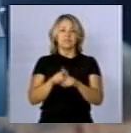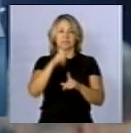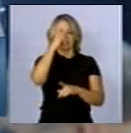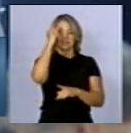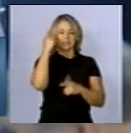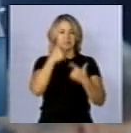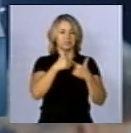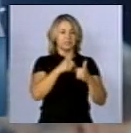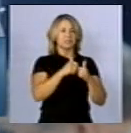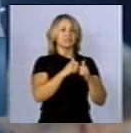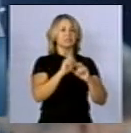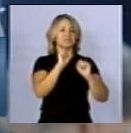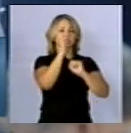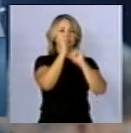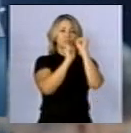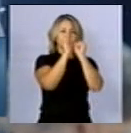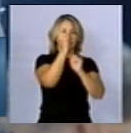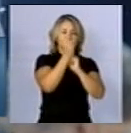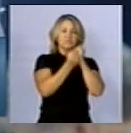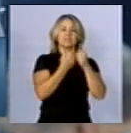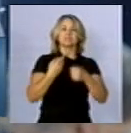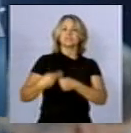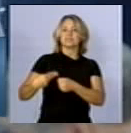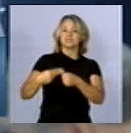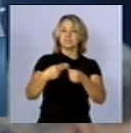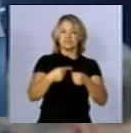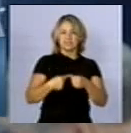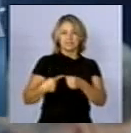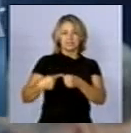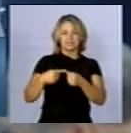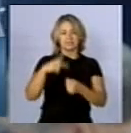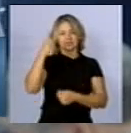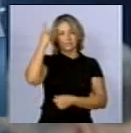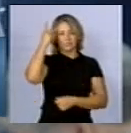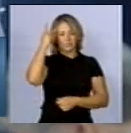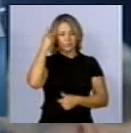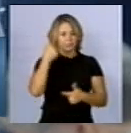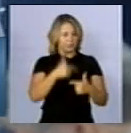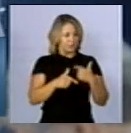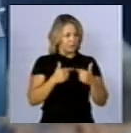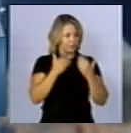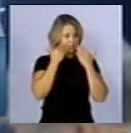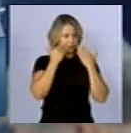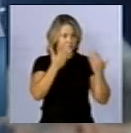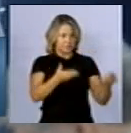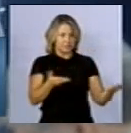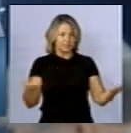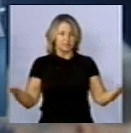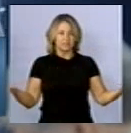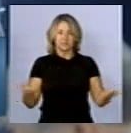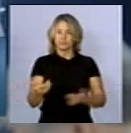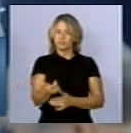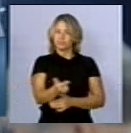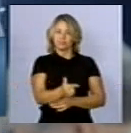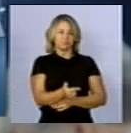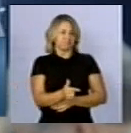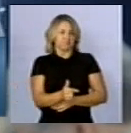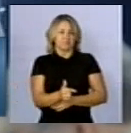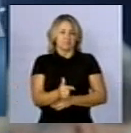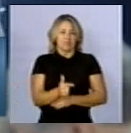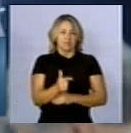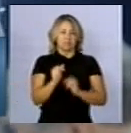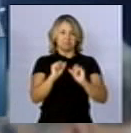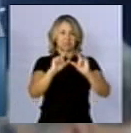indústrias urbanas do Estado de São Paulo e o trabalho que eu vou apresentar não tenho nenhuma